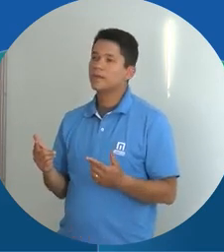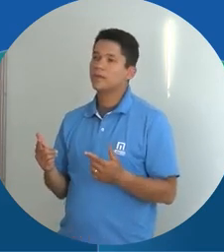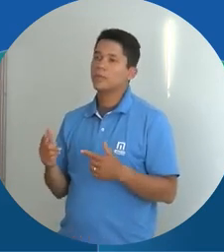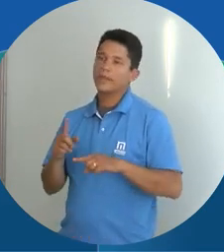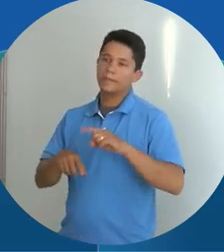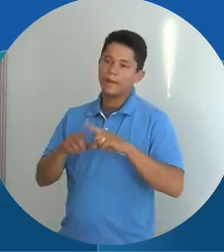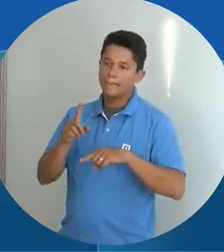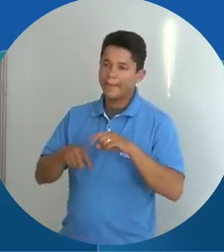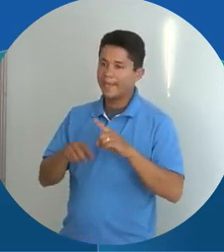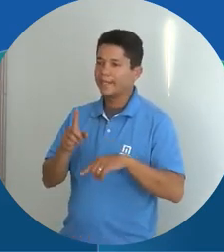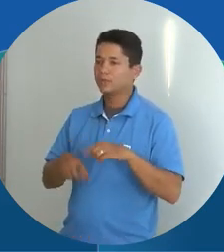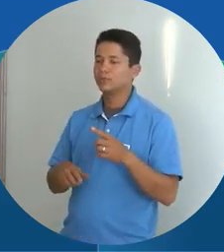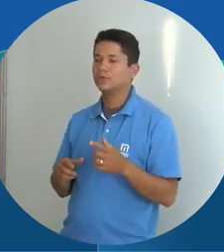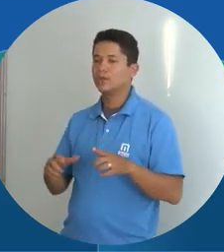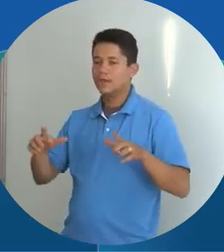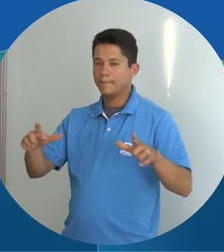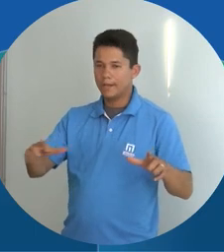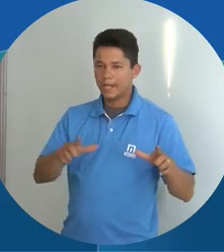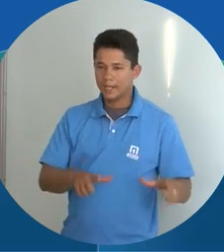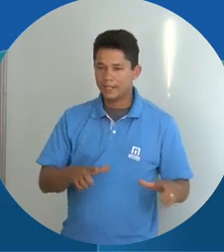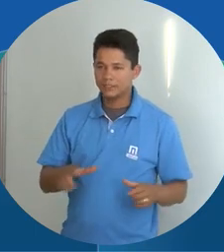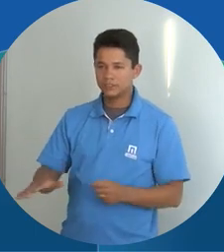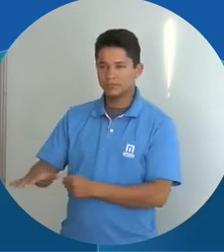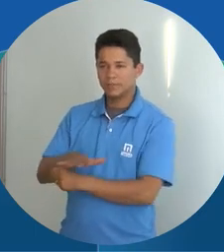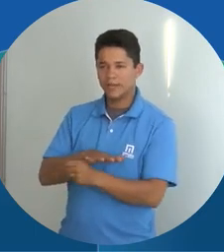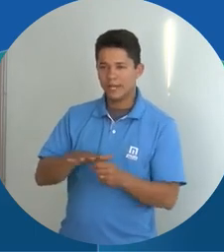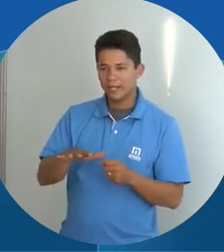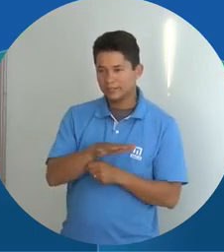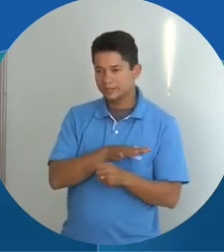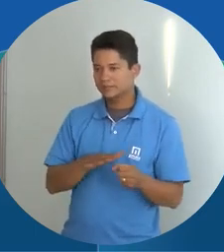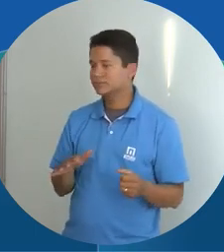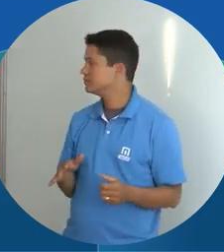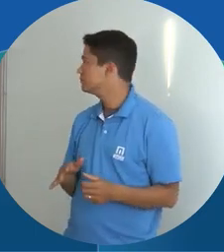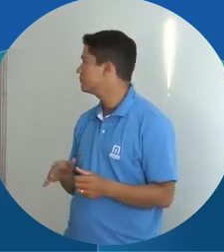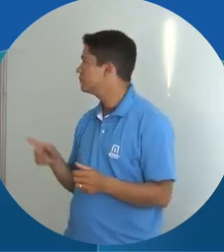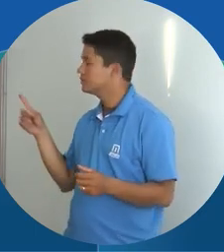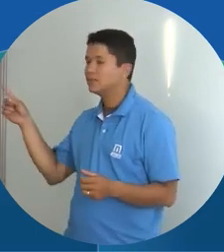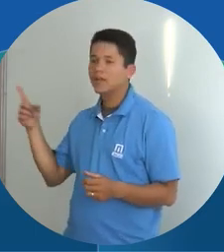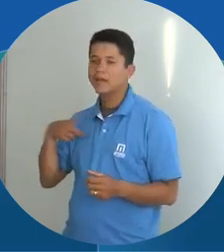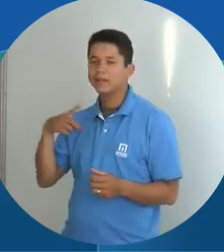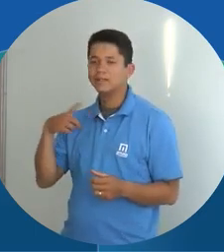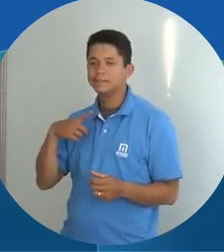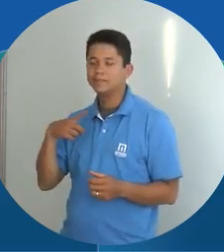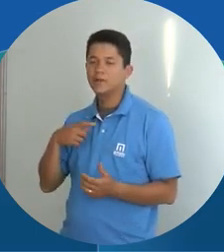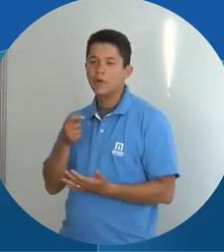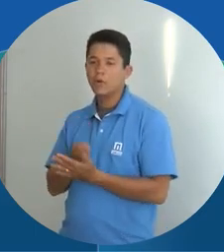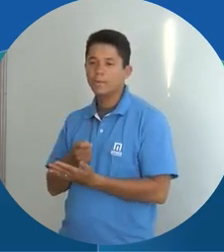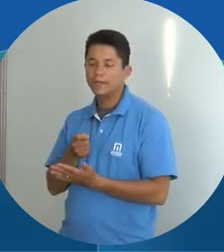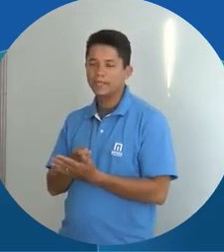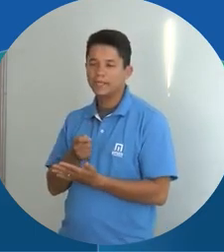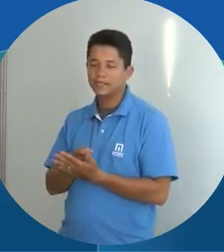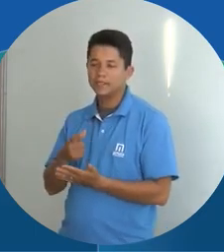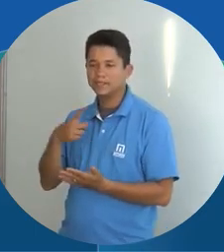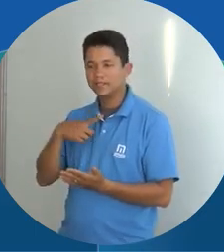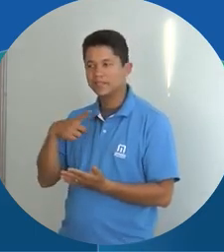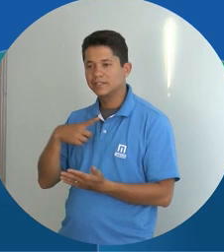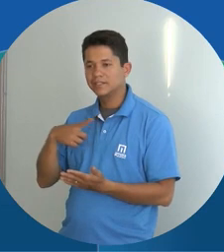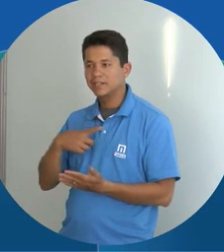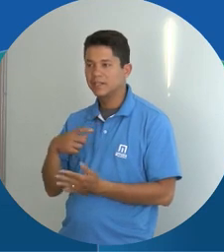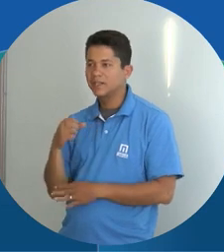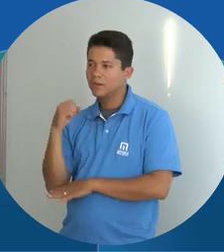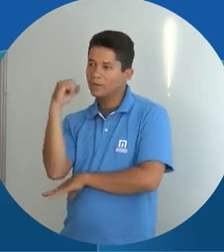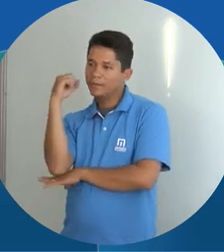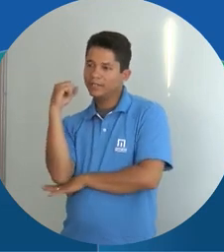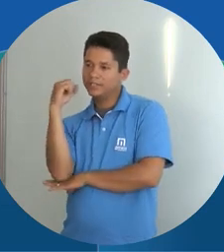efeito cascata. A gente tem uma placa de base de um tamanho, que te obriga a ter um pedestal de concreto de um certo tamanho. Aí, seu bloco tem que formar